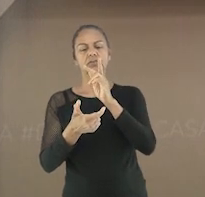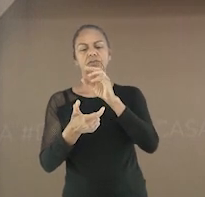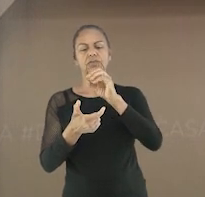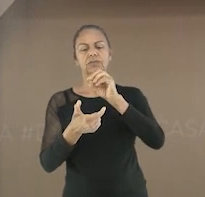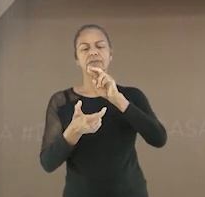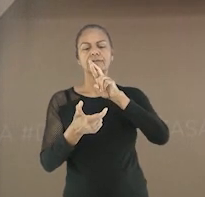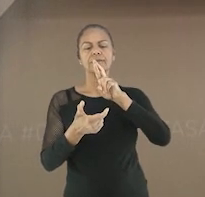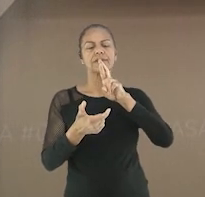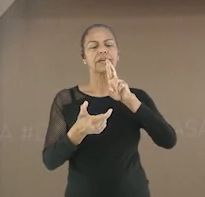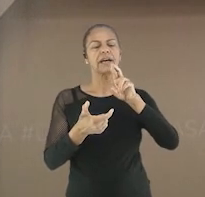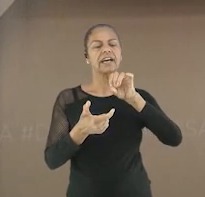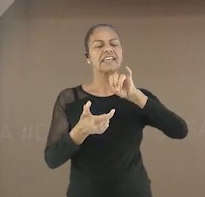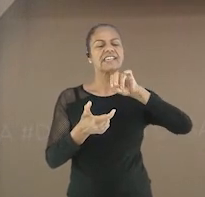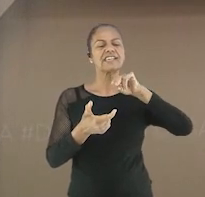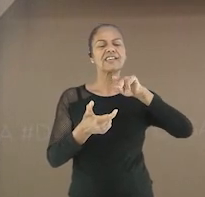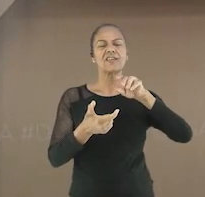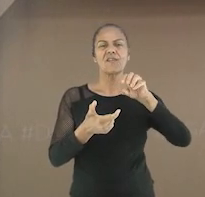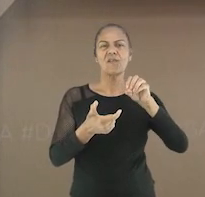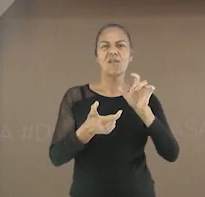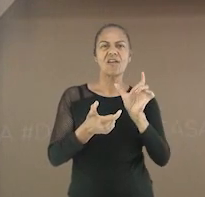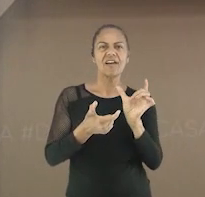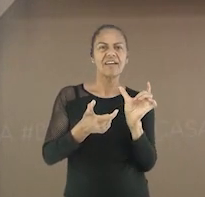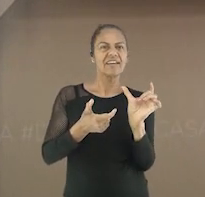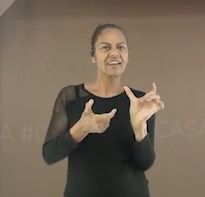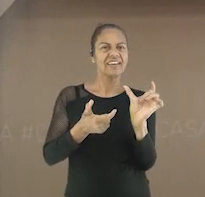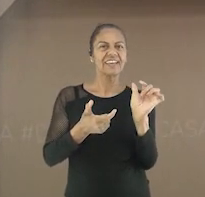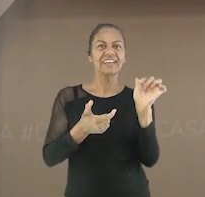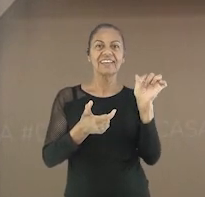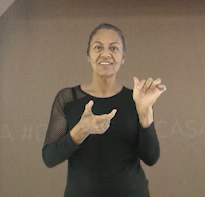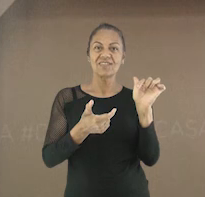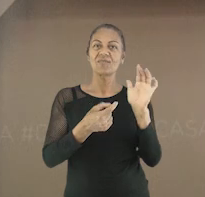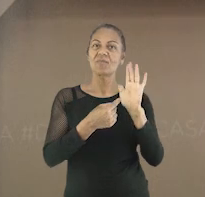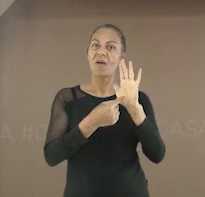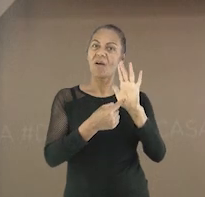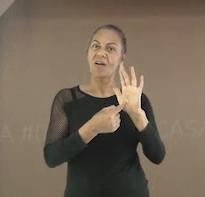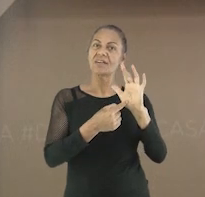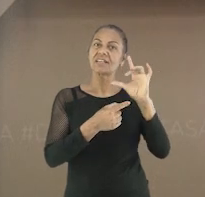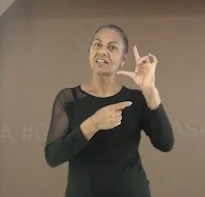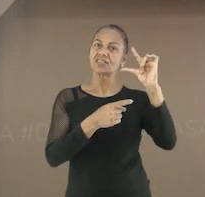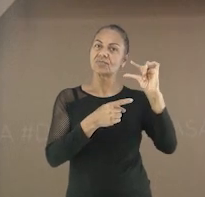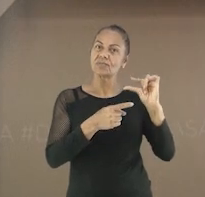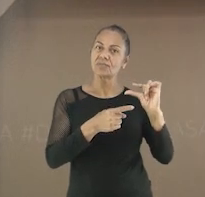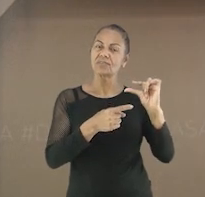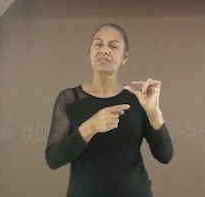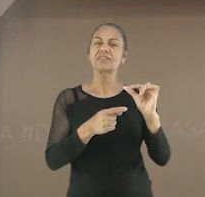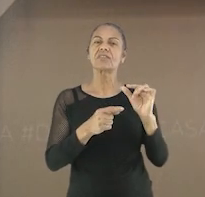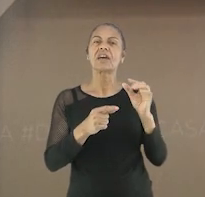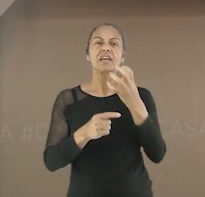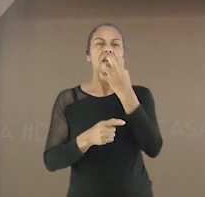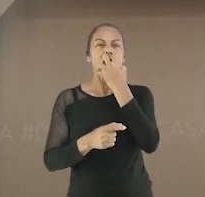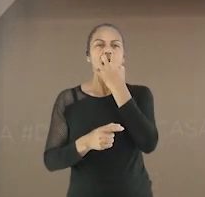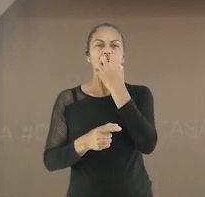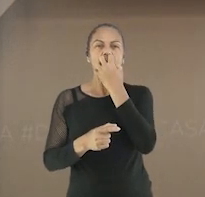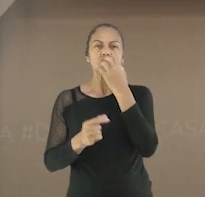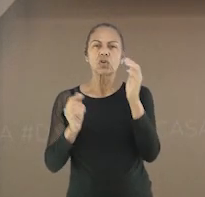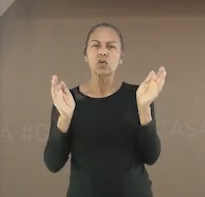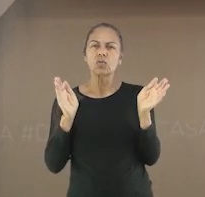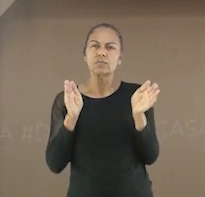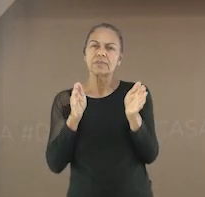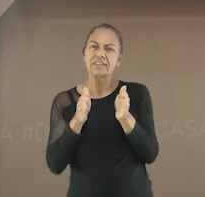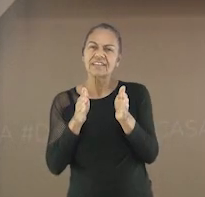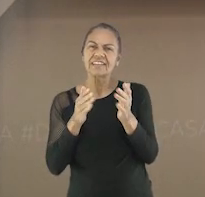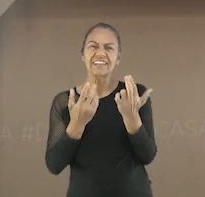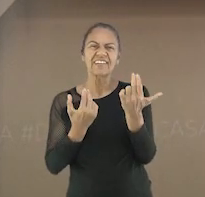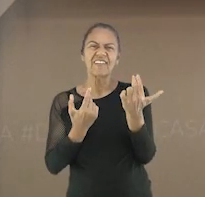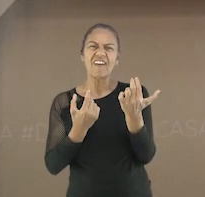com inho, cachorrinho. É o diminutivo da palavra cachorro e pode indicar um cachorro